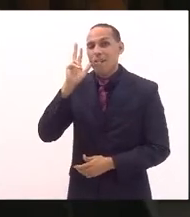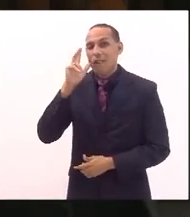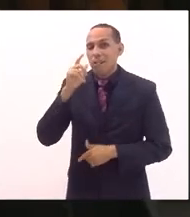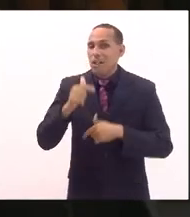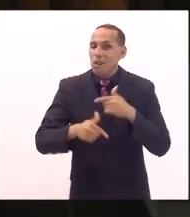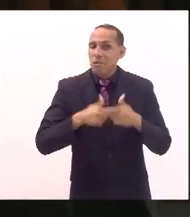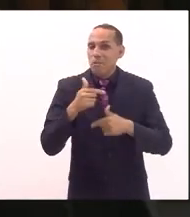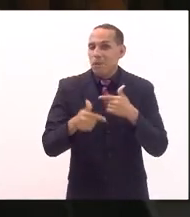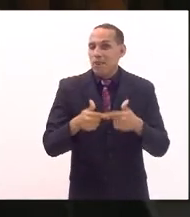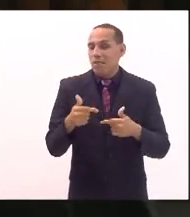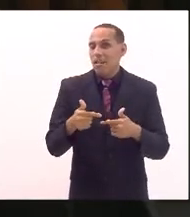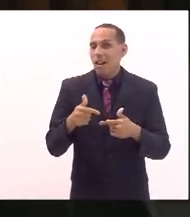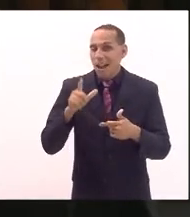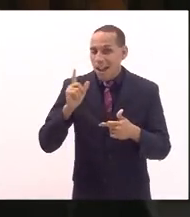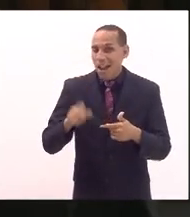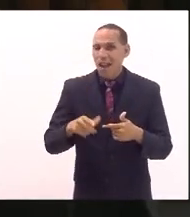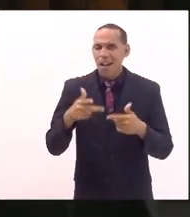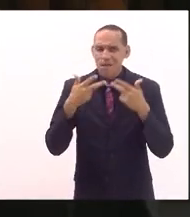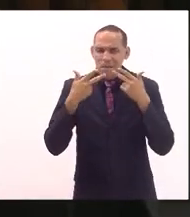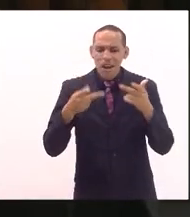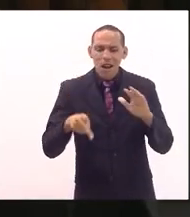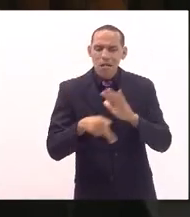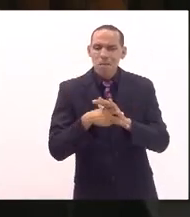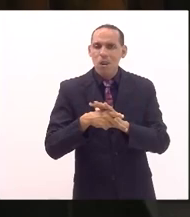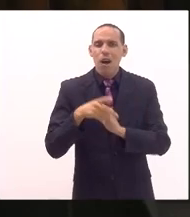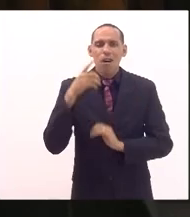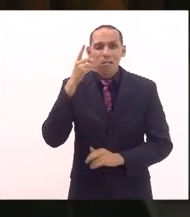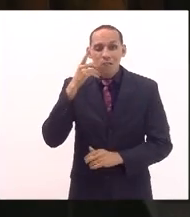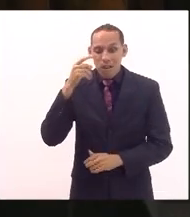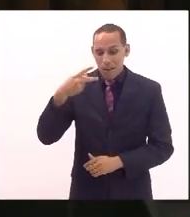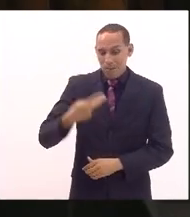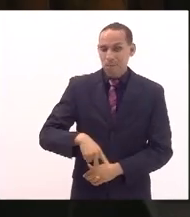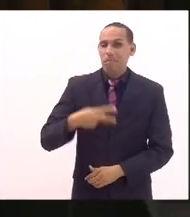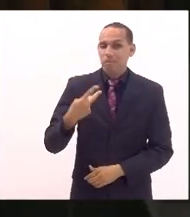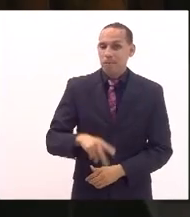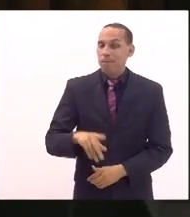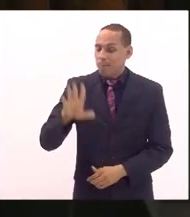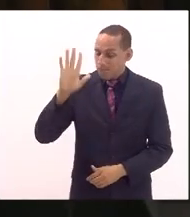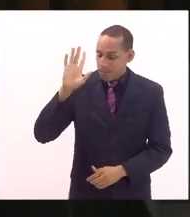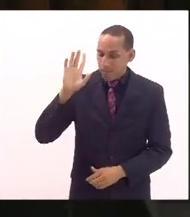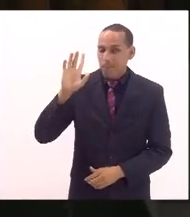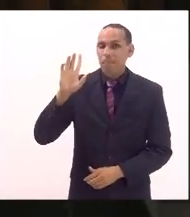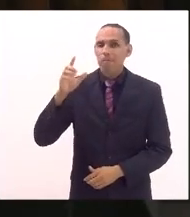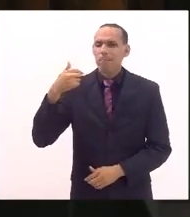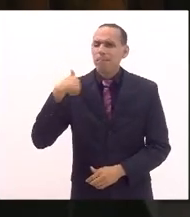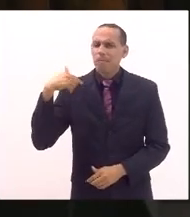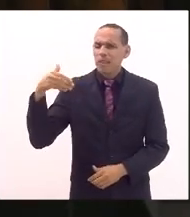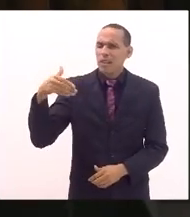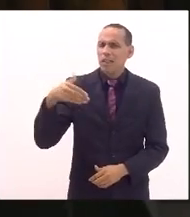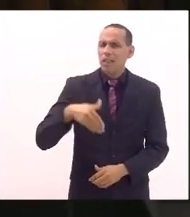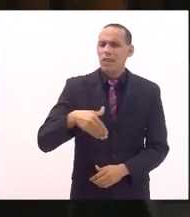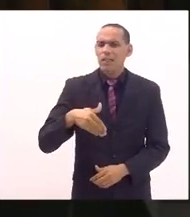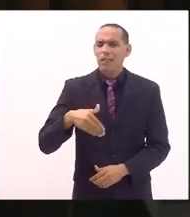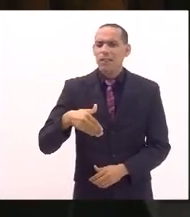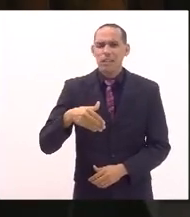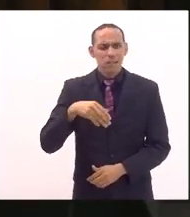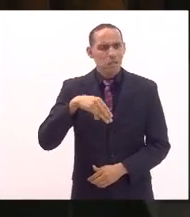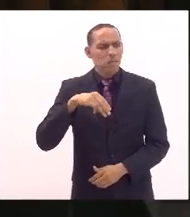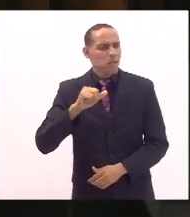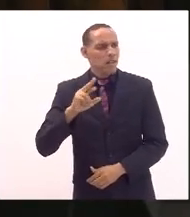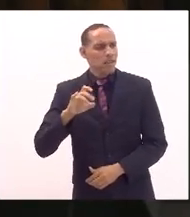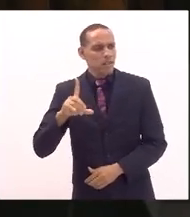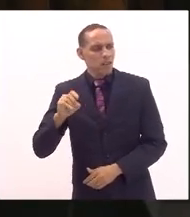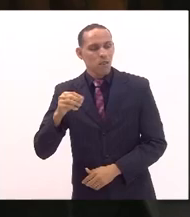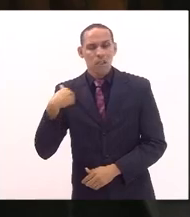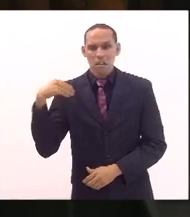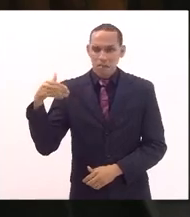que foi objeto de fala de Deputados dessa casa aliás eu não tô aqui Deputado Marcelo Dino